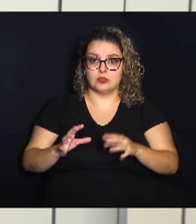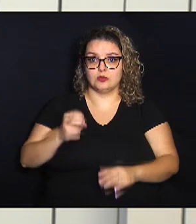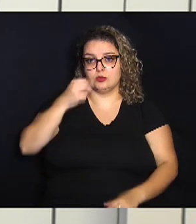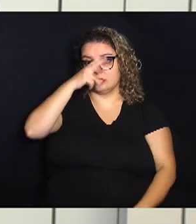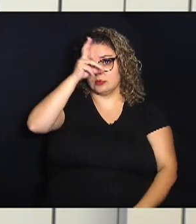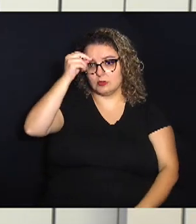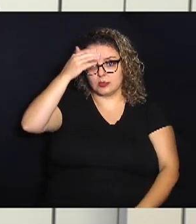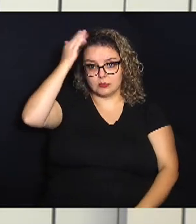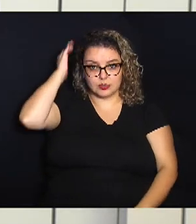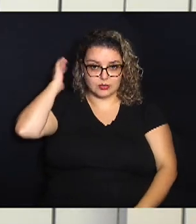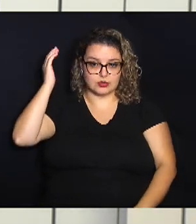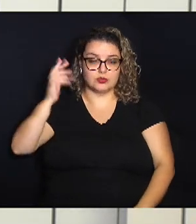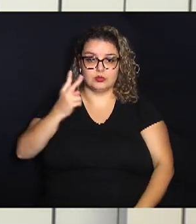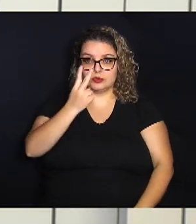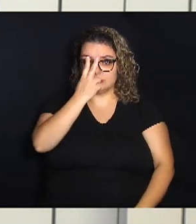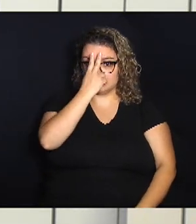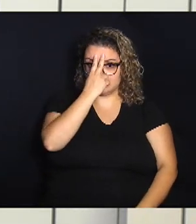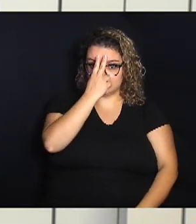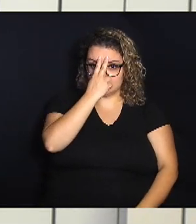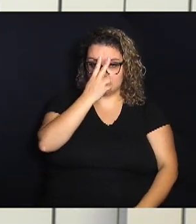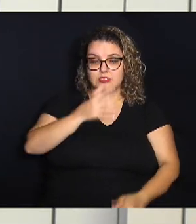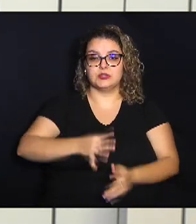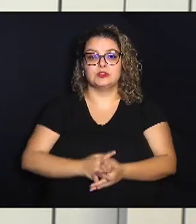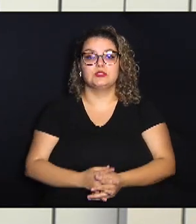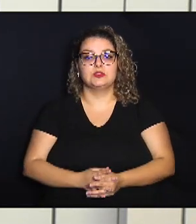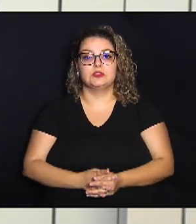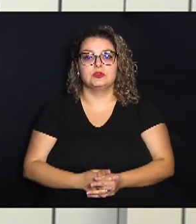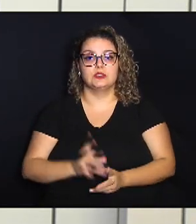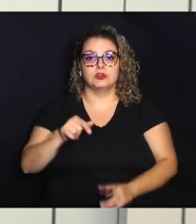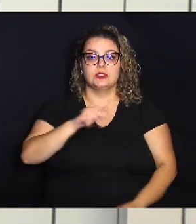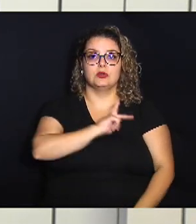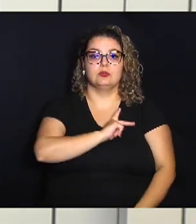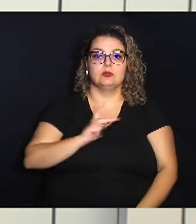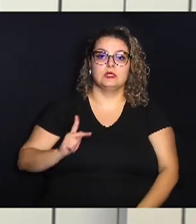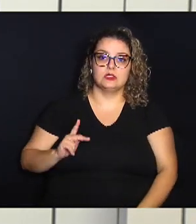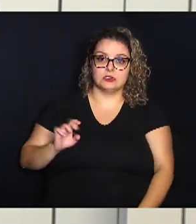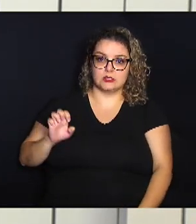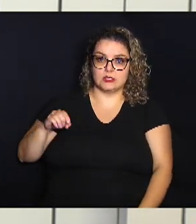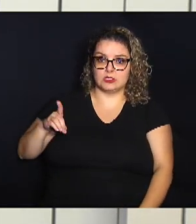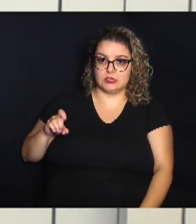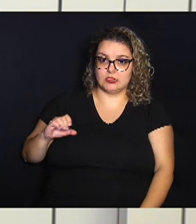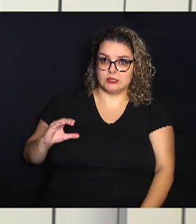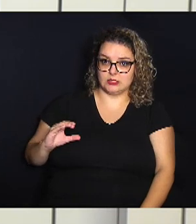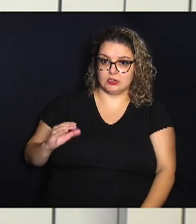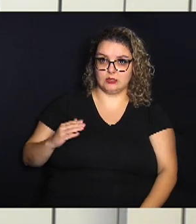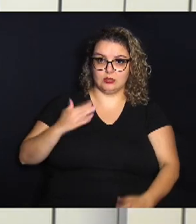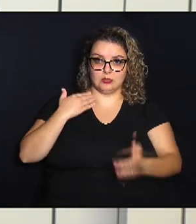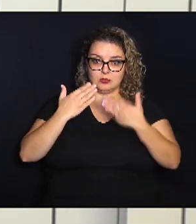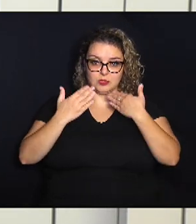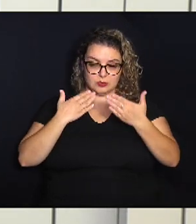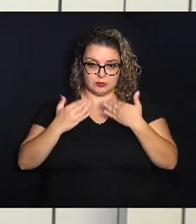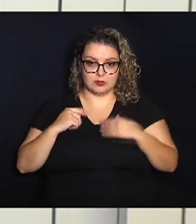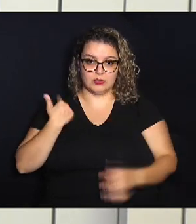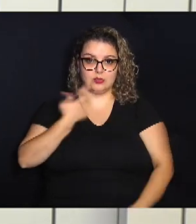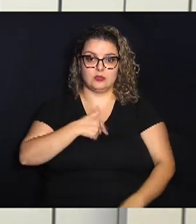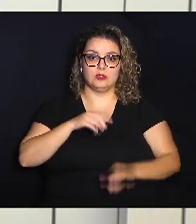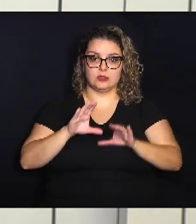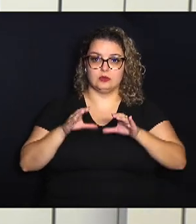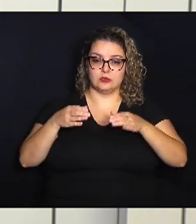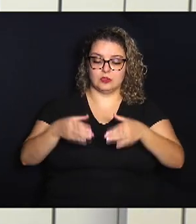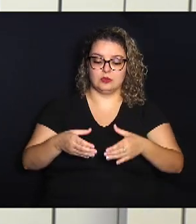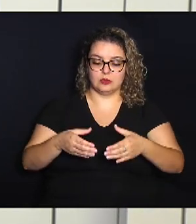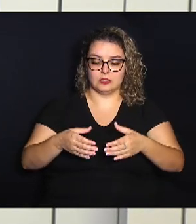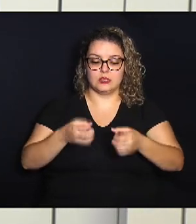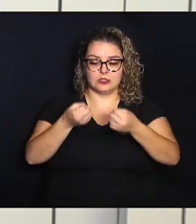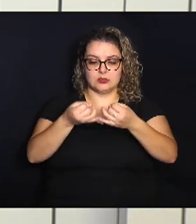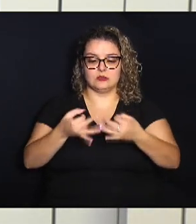Dario Saad, do Vinícius Riveretti, que é o presidente da INDEC, por conversar com a nossa equipe e falar então sobre